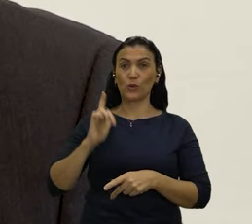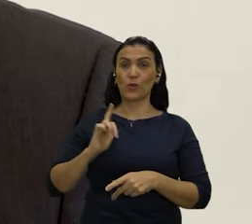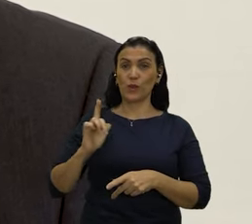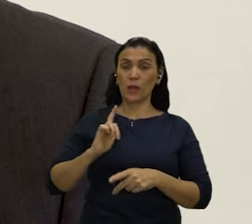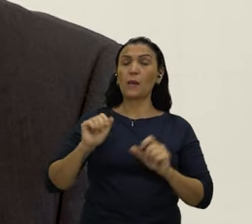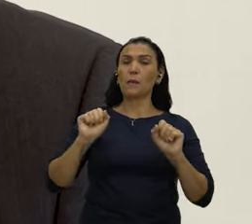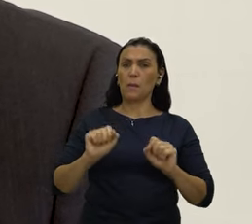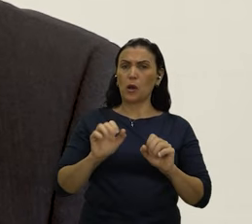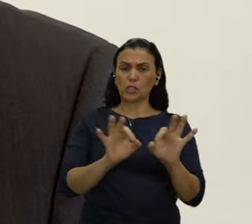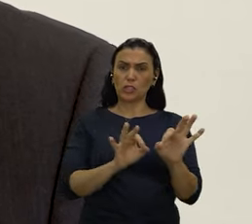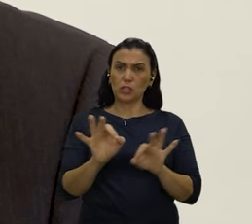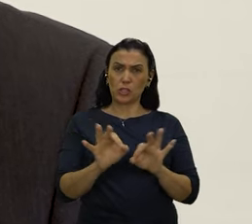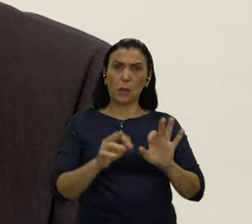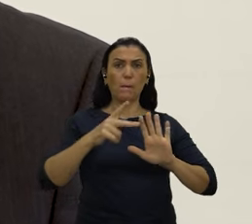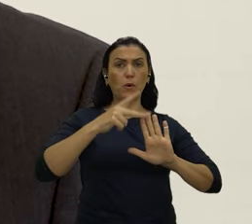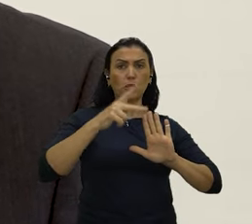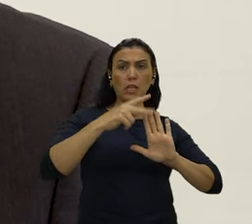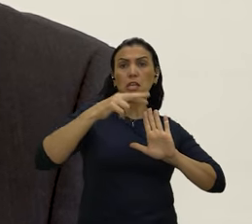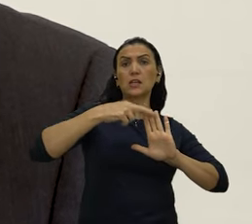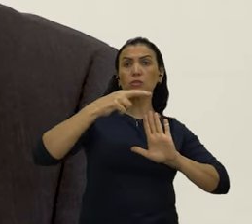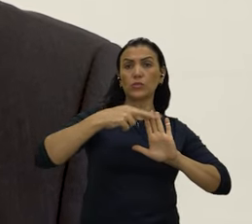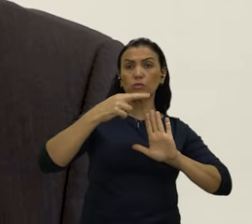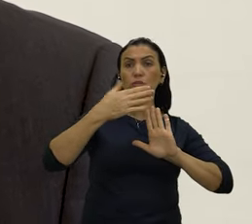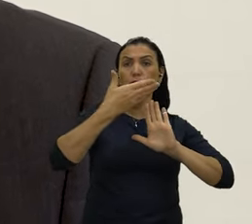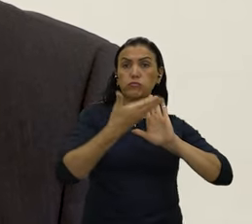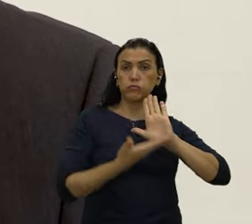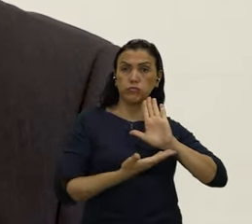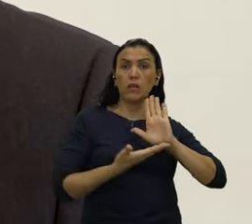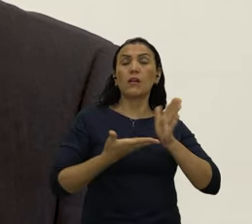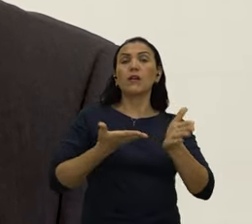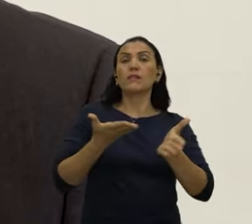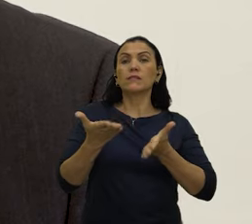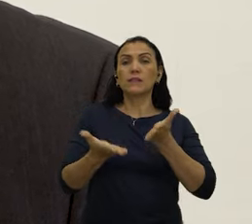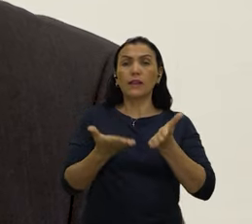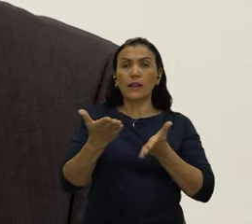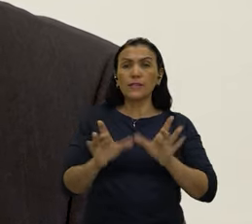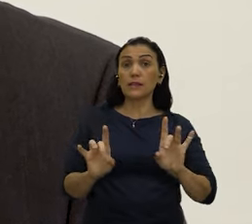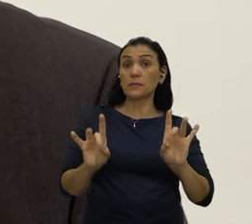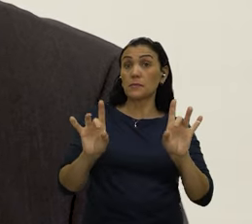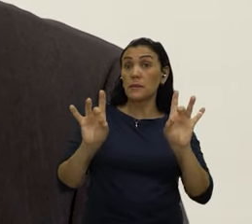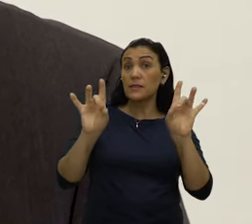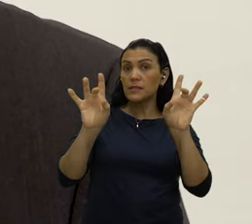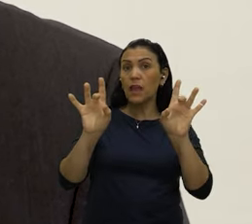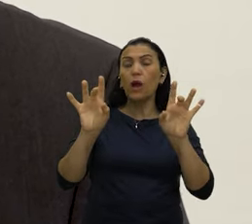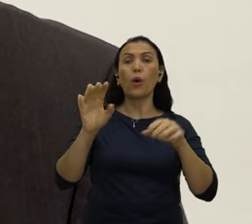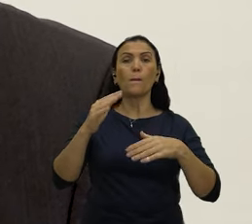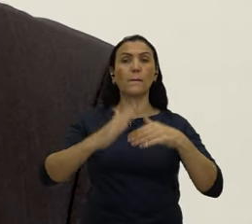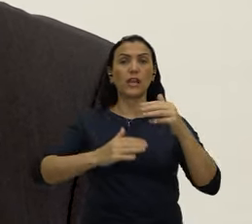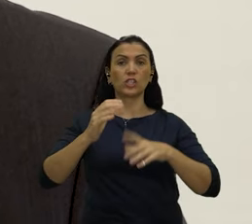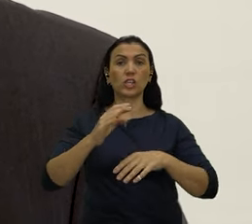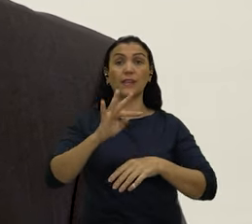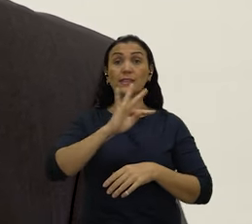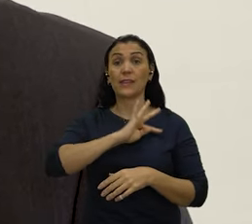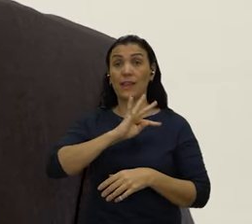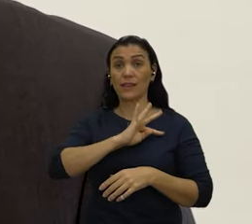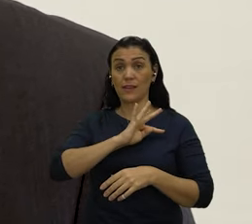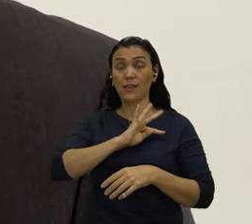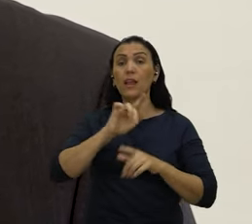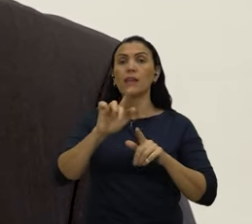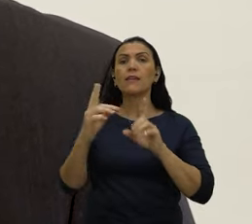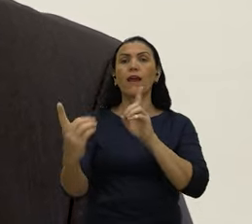e trazer a vigência de portarias e resoluções que vão tratar das especificidades técnicas e